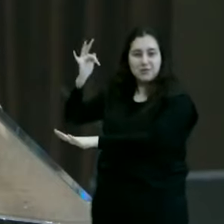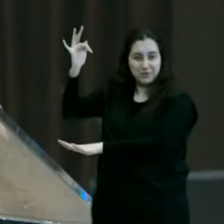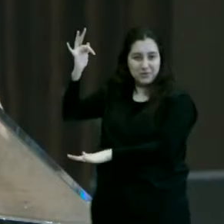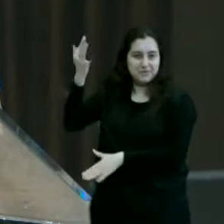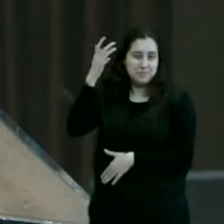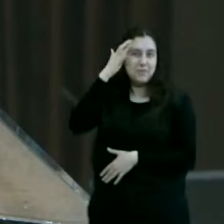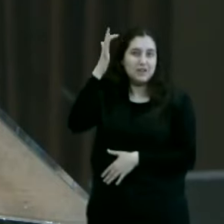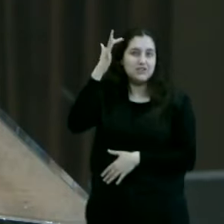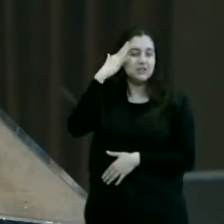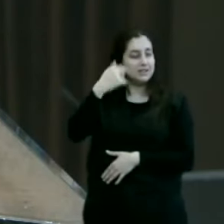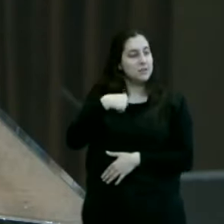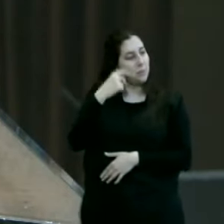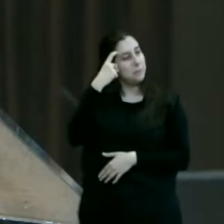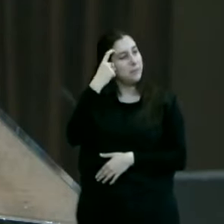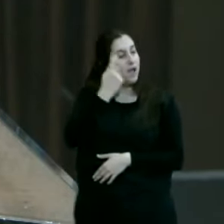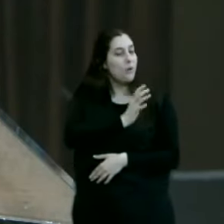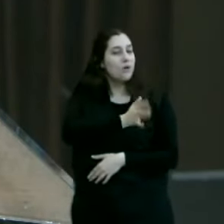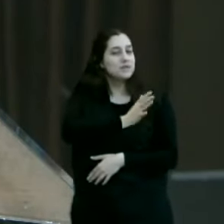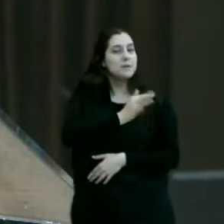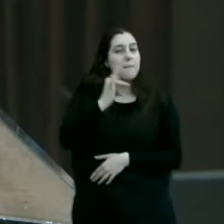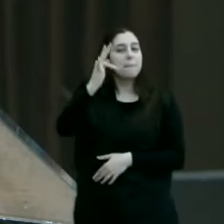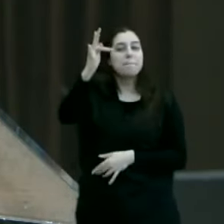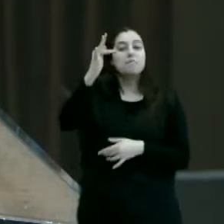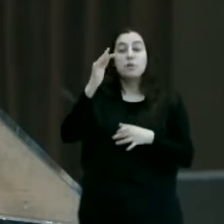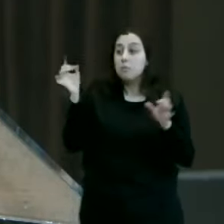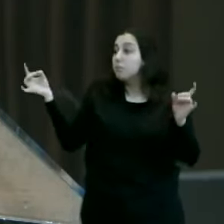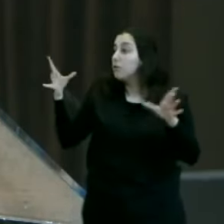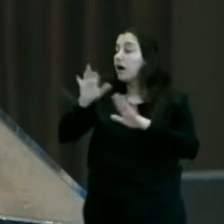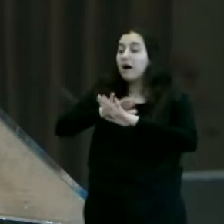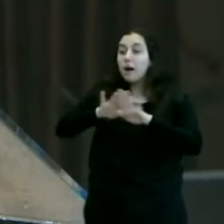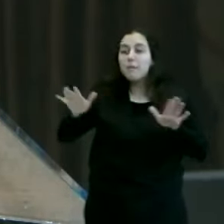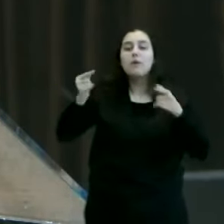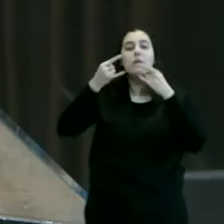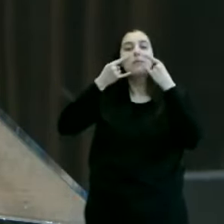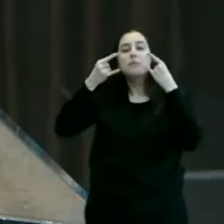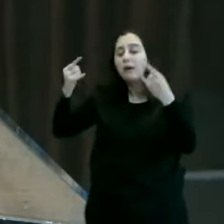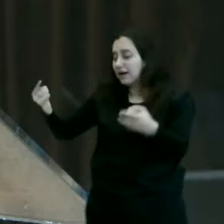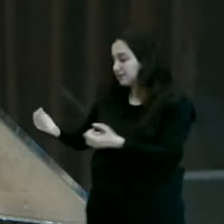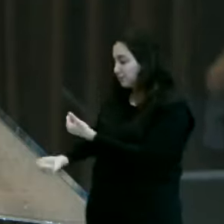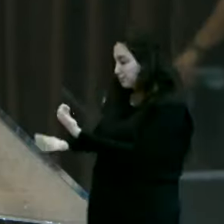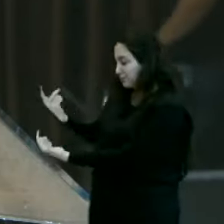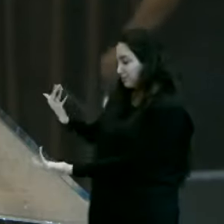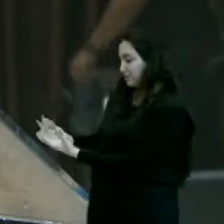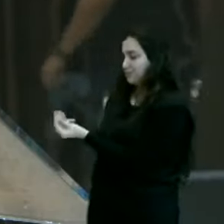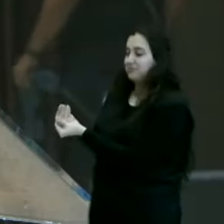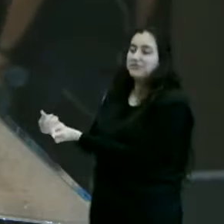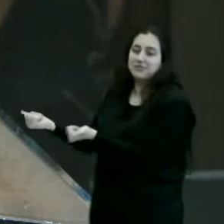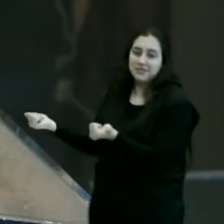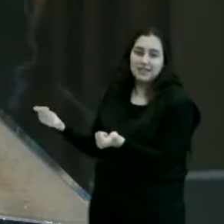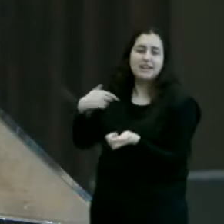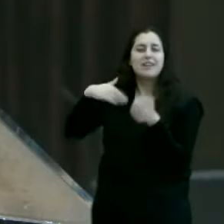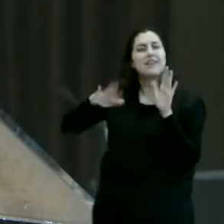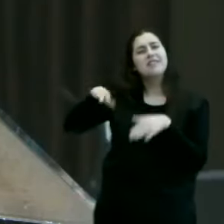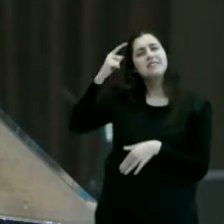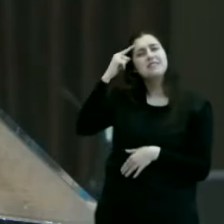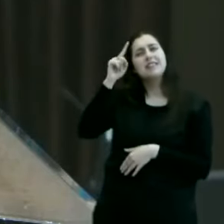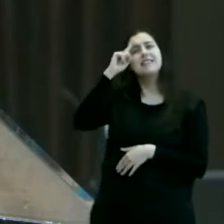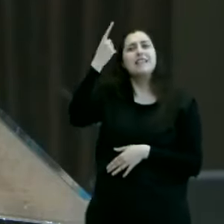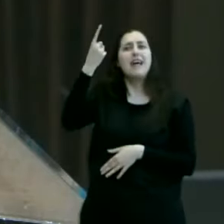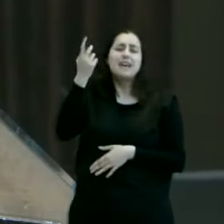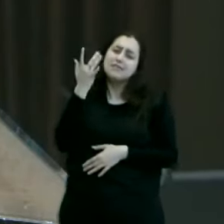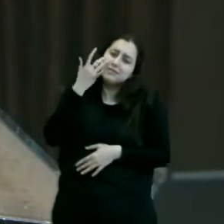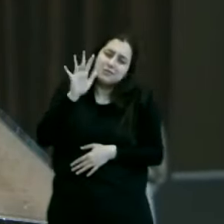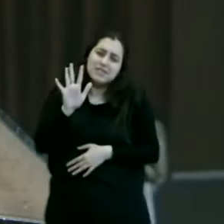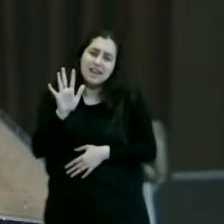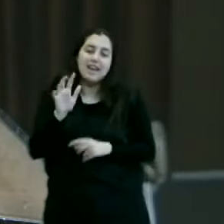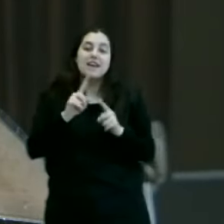só um pensamento do meu coração, viu, gente? Meu coração queima com o fogo do Senhor, então eu tenho umas ideias, às vezes, que não dá para fazer, mas